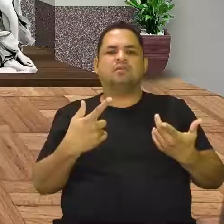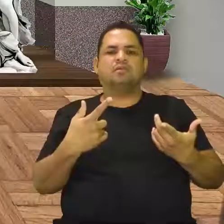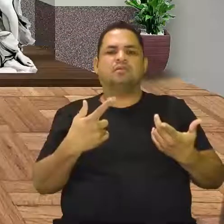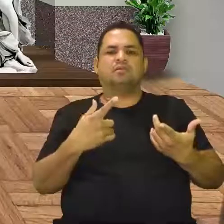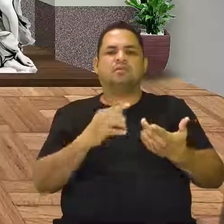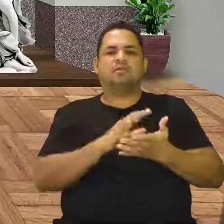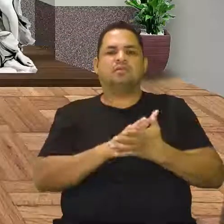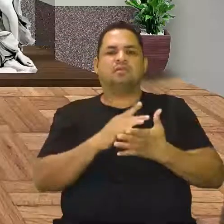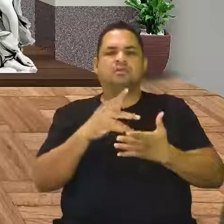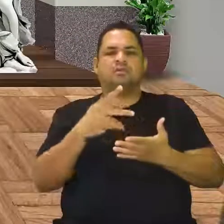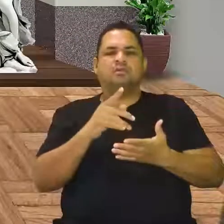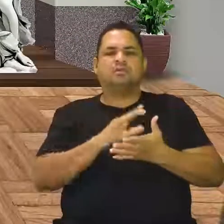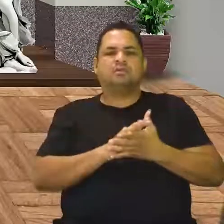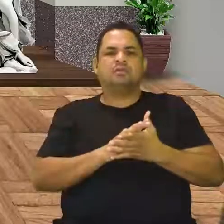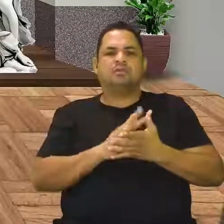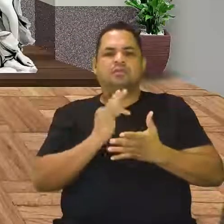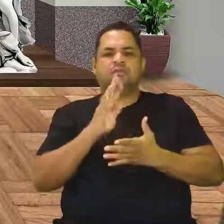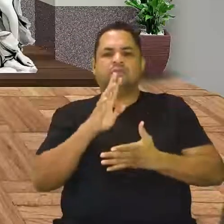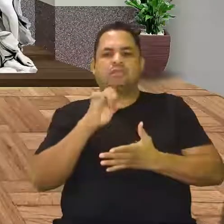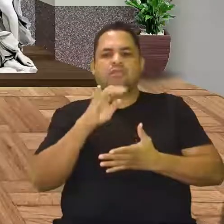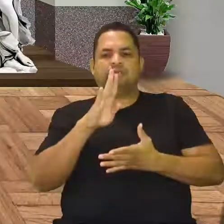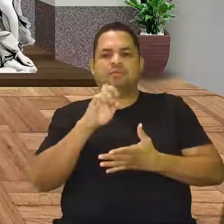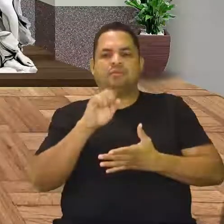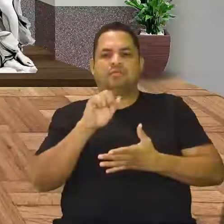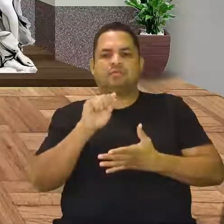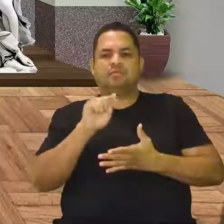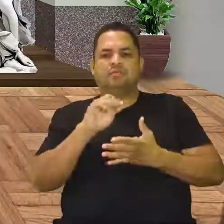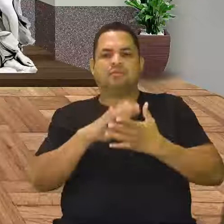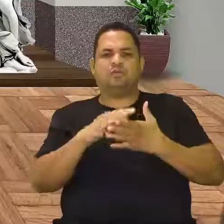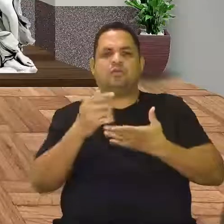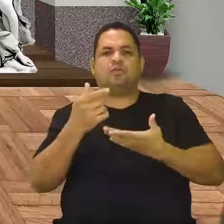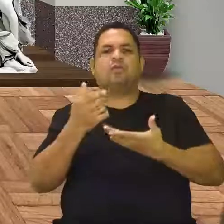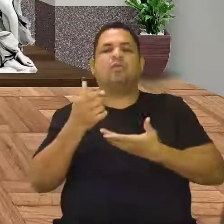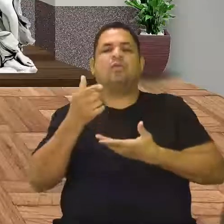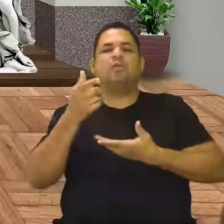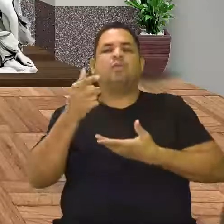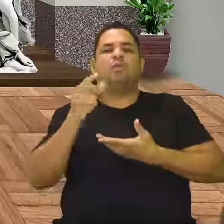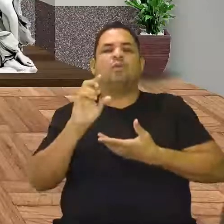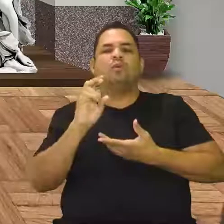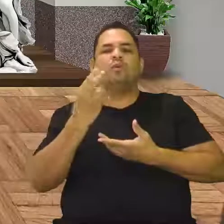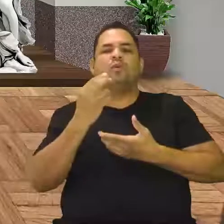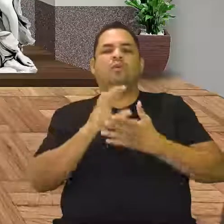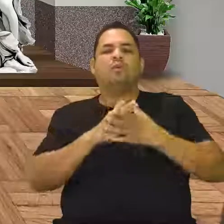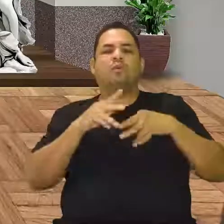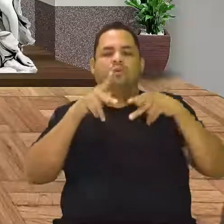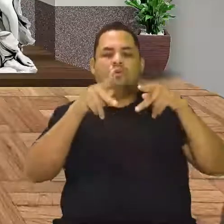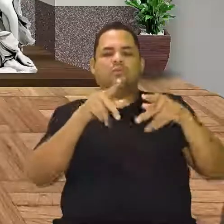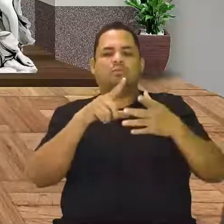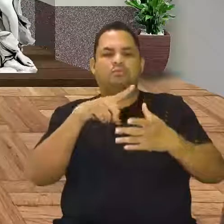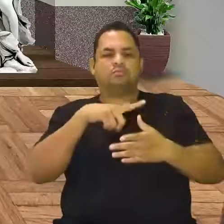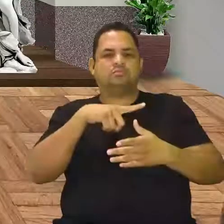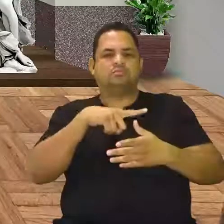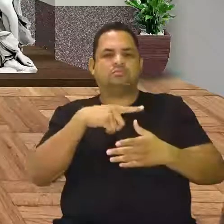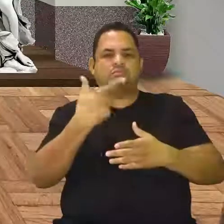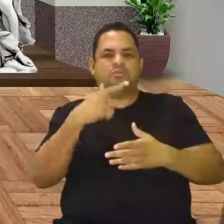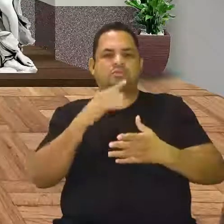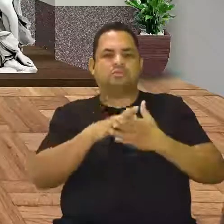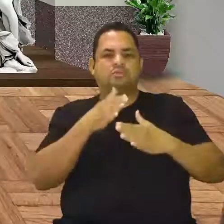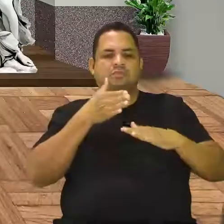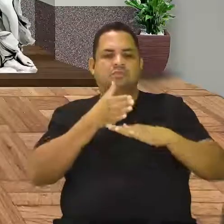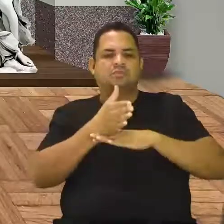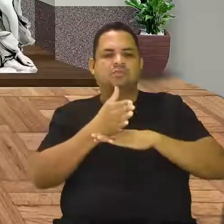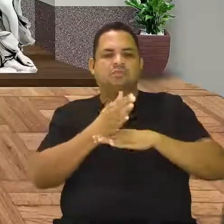para ou Talibã ou o povo da frente estão não terem acesso a